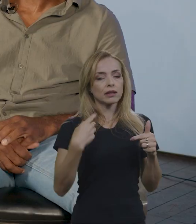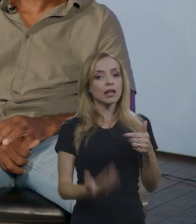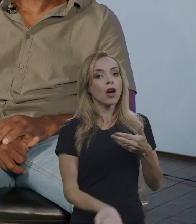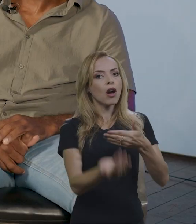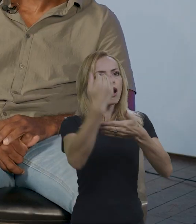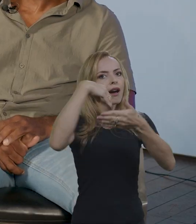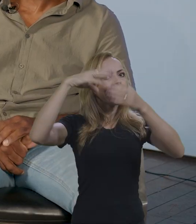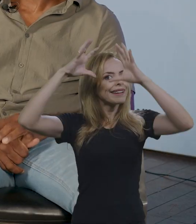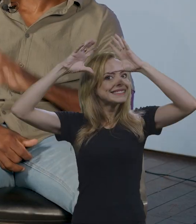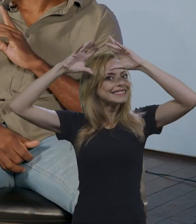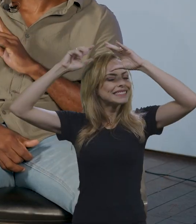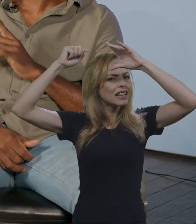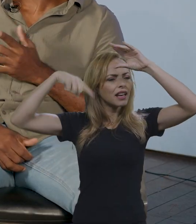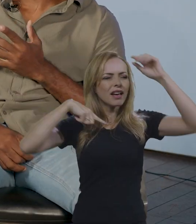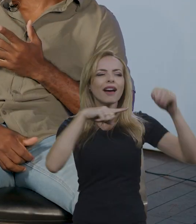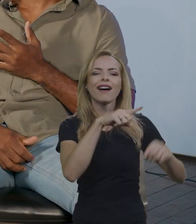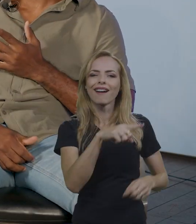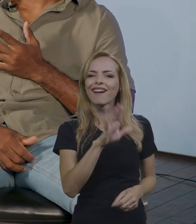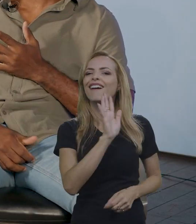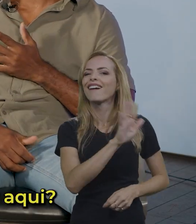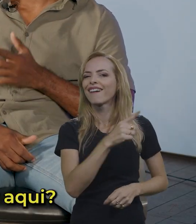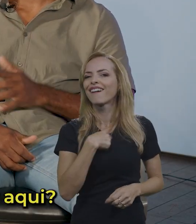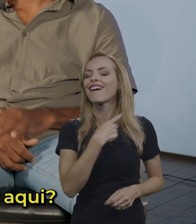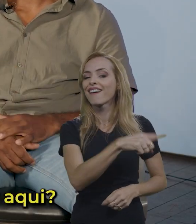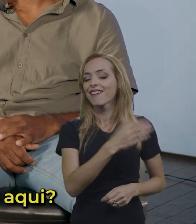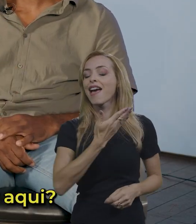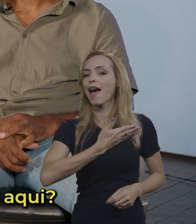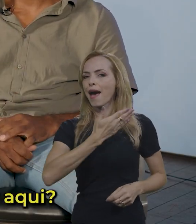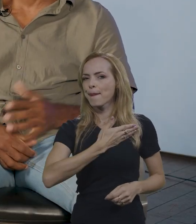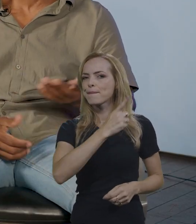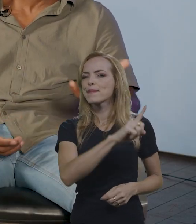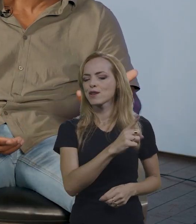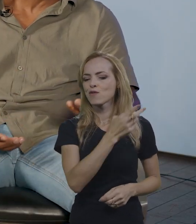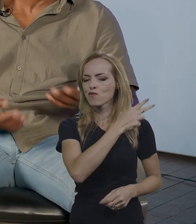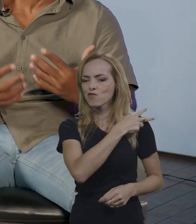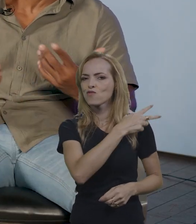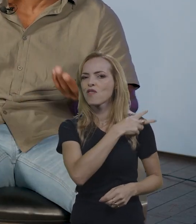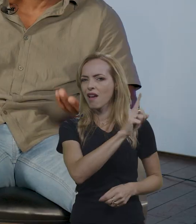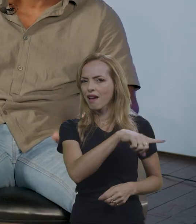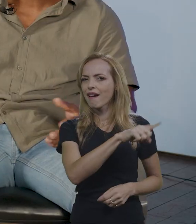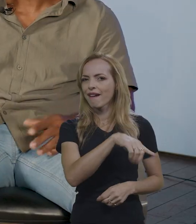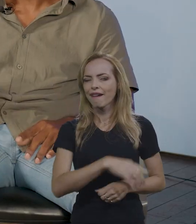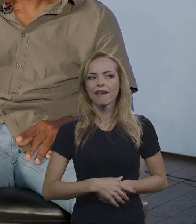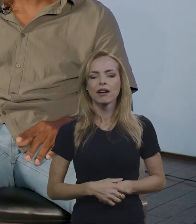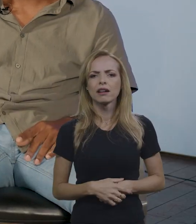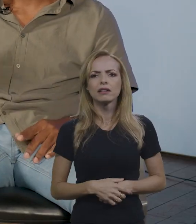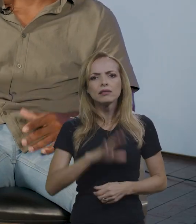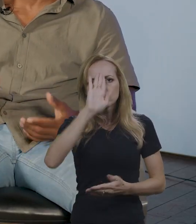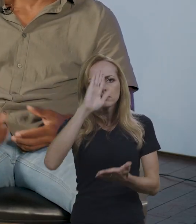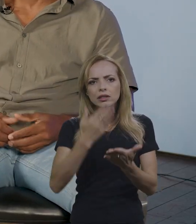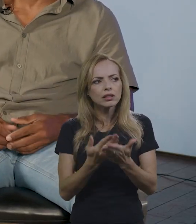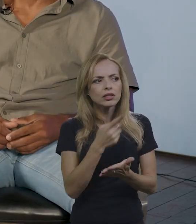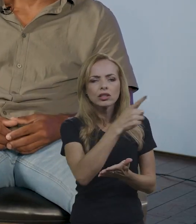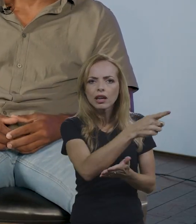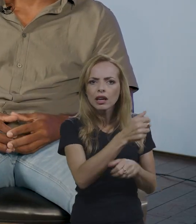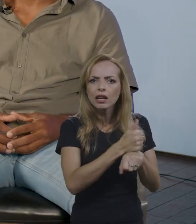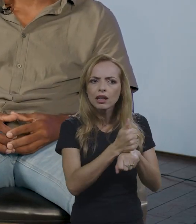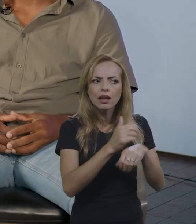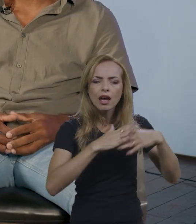do chefe, né? Não, mas ele é o chefe. Não, mas como é que ele fez para estar aqui? Então, como é que ele fez? O não acreditar que,